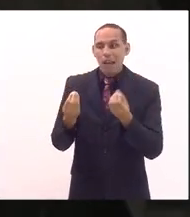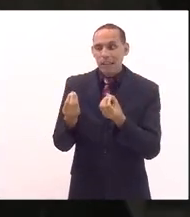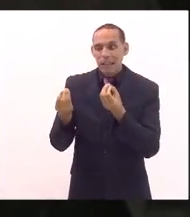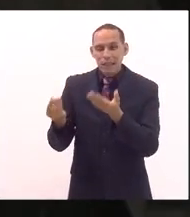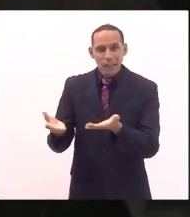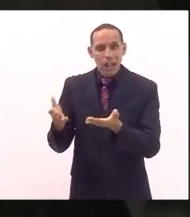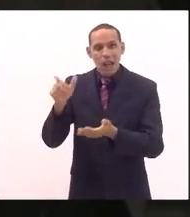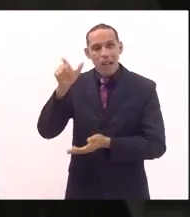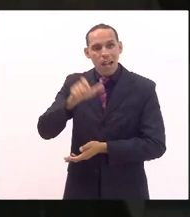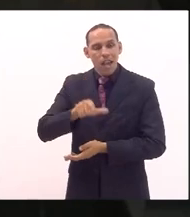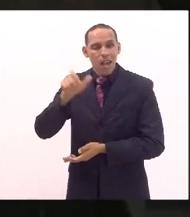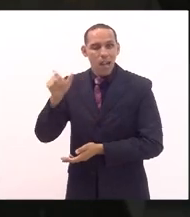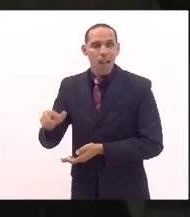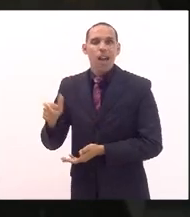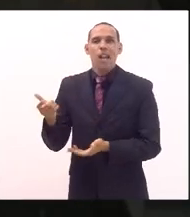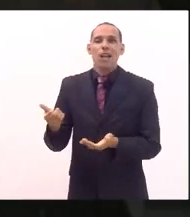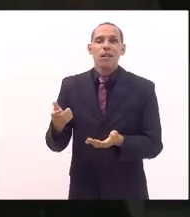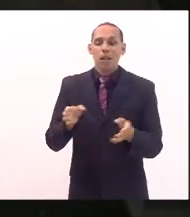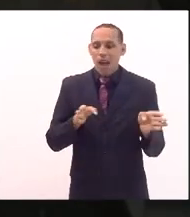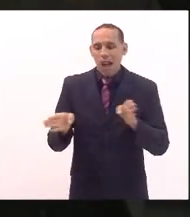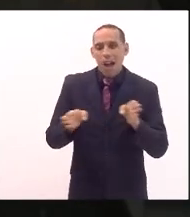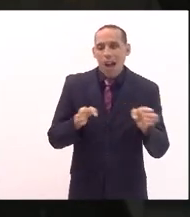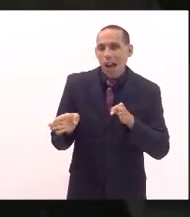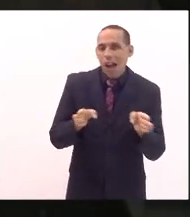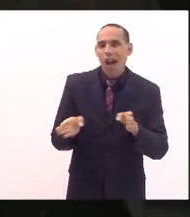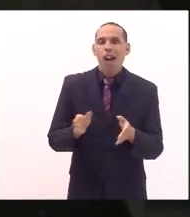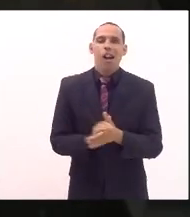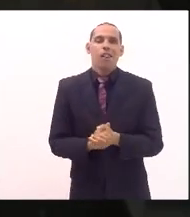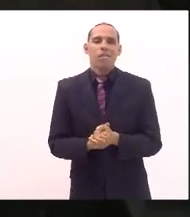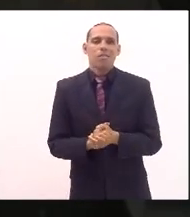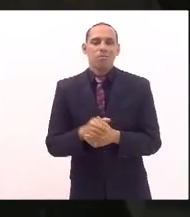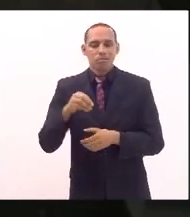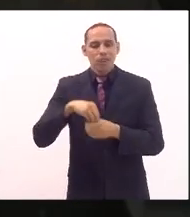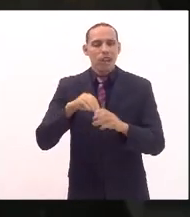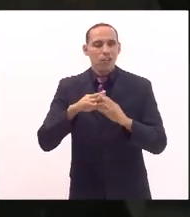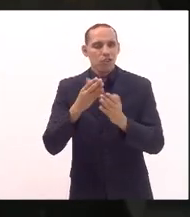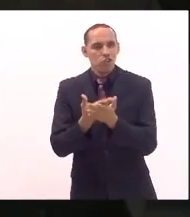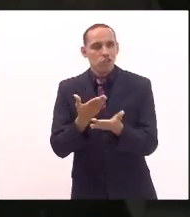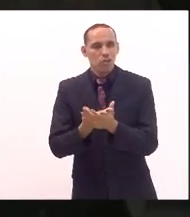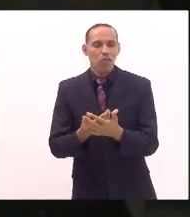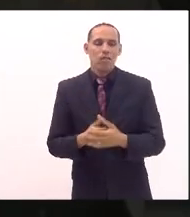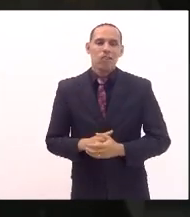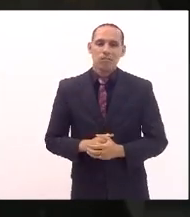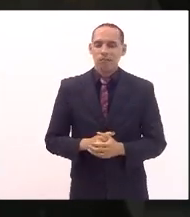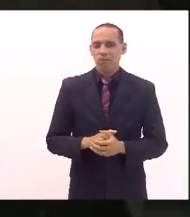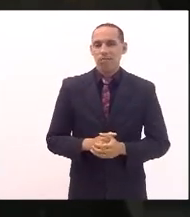dos alunos com deficiência acessibilidade física nas unidades escolares